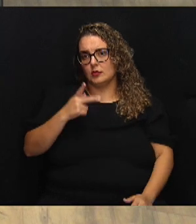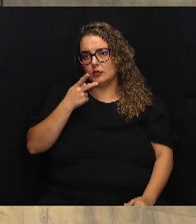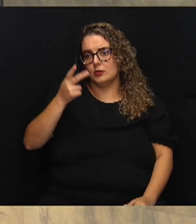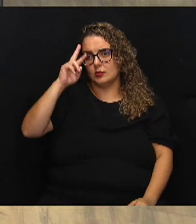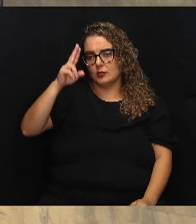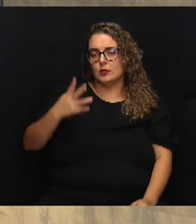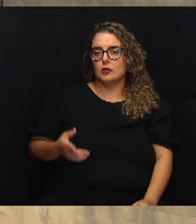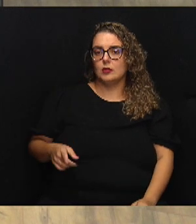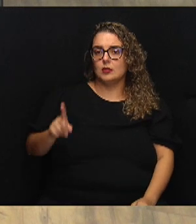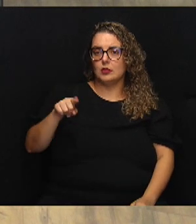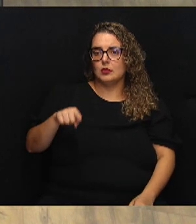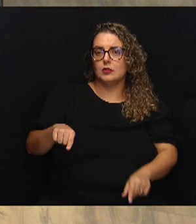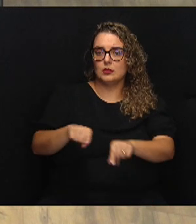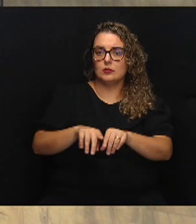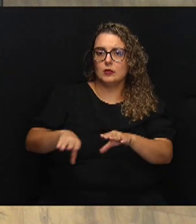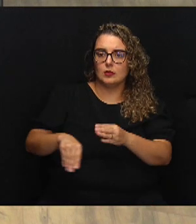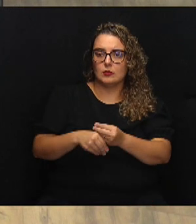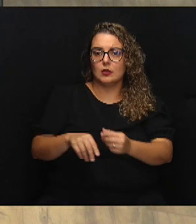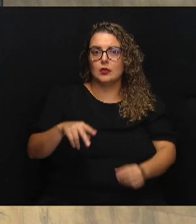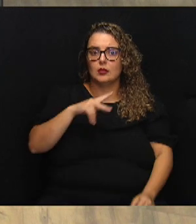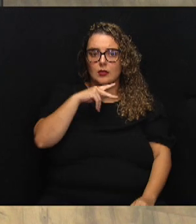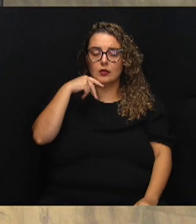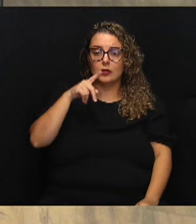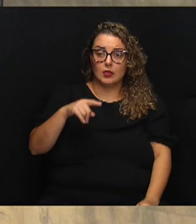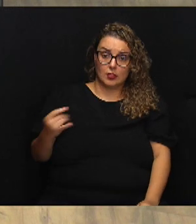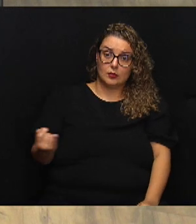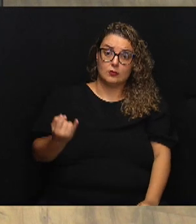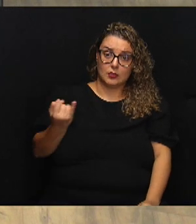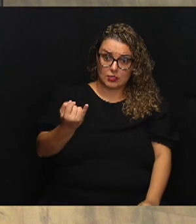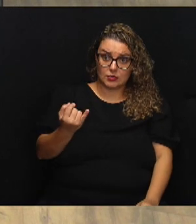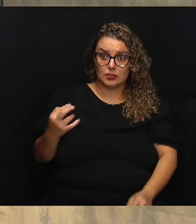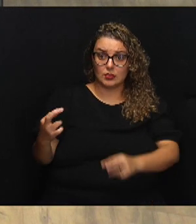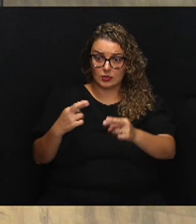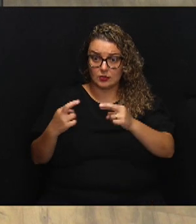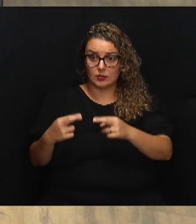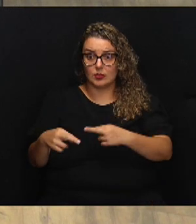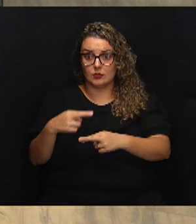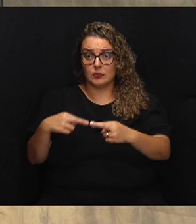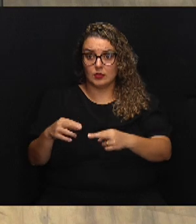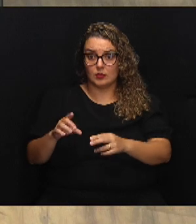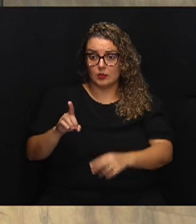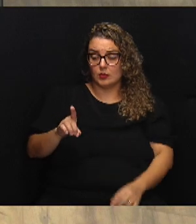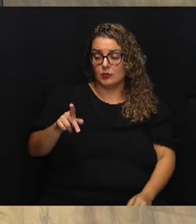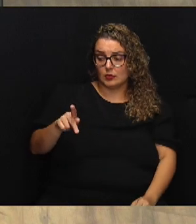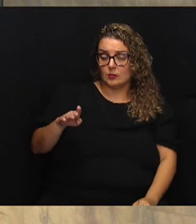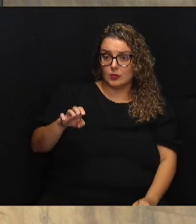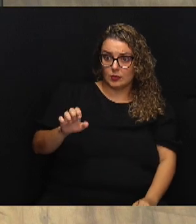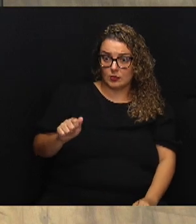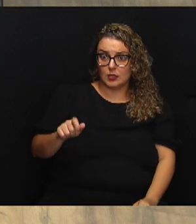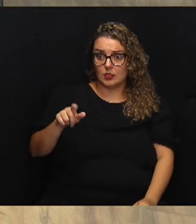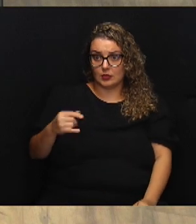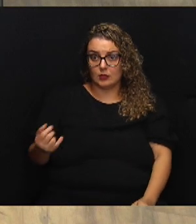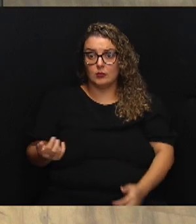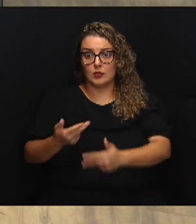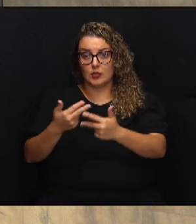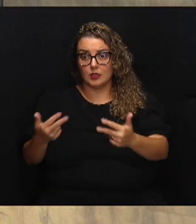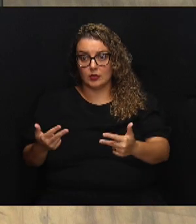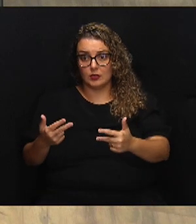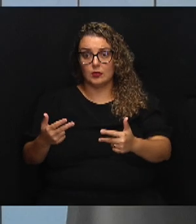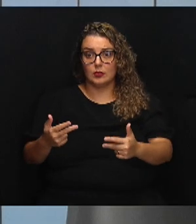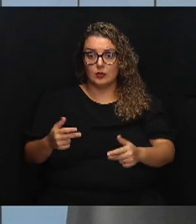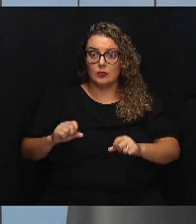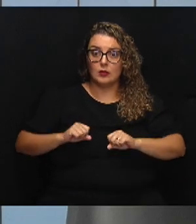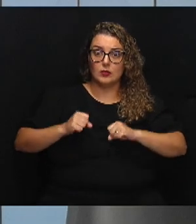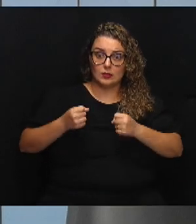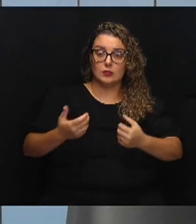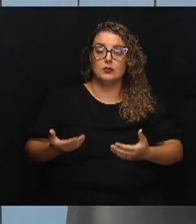Queria complementar a fala do Permínio, que é importante, sim, a fiscalização estar ligada ao Departamento de Bem-Estar Animal. Isso aí é uma coisa que a gente tem que